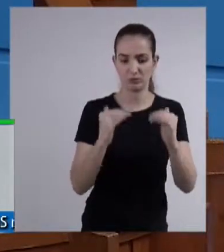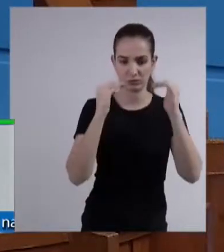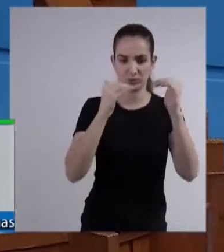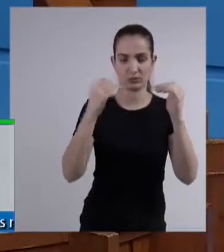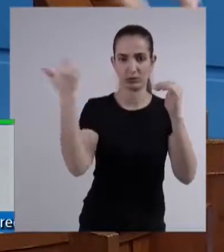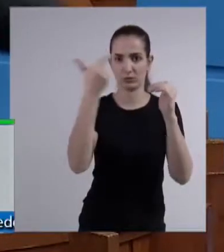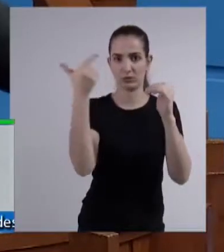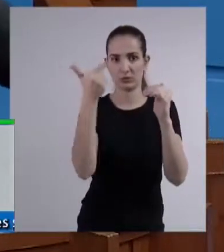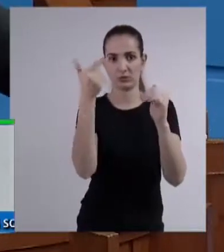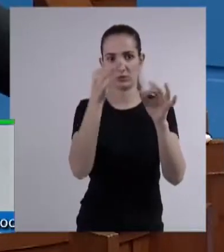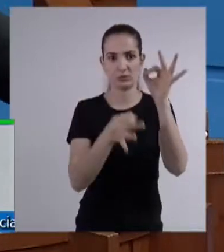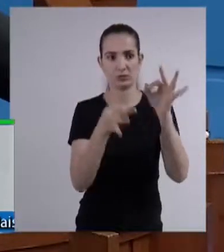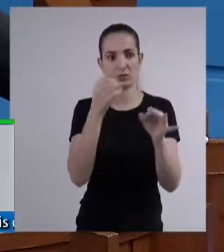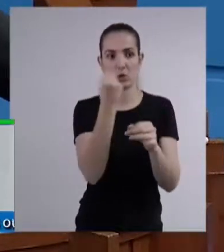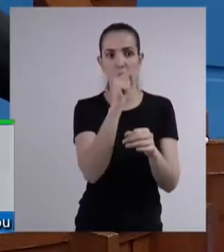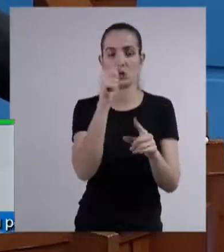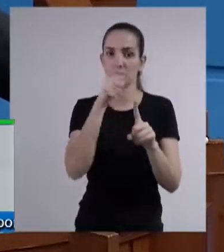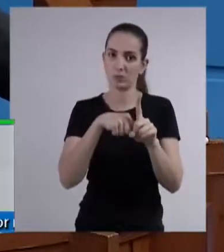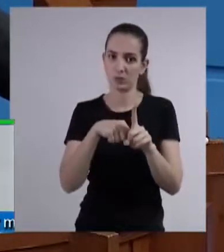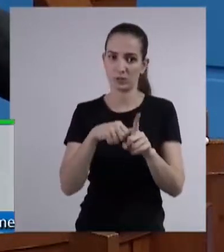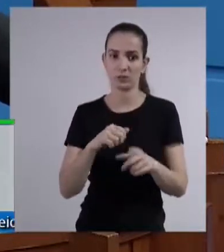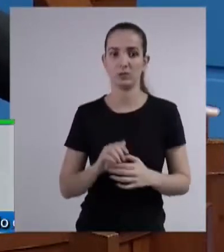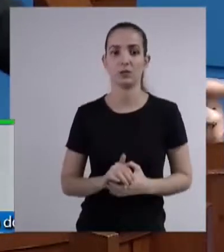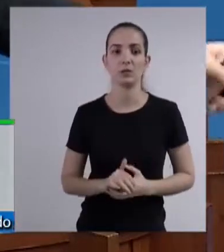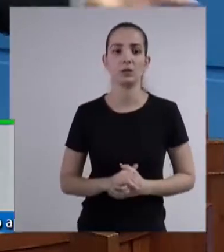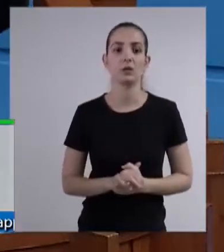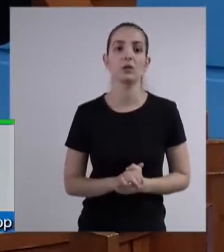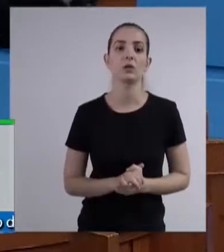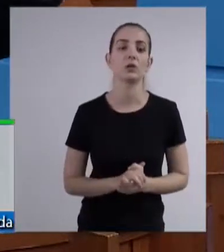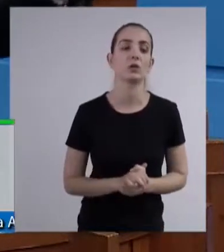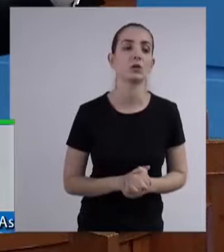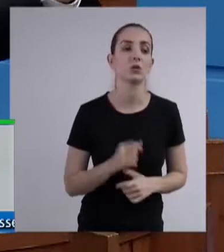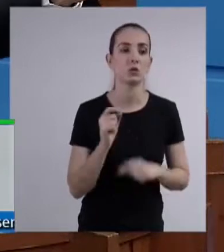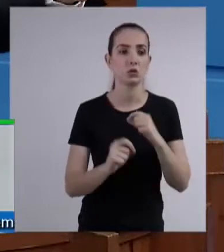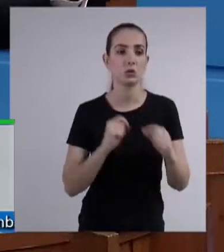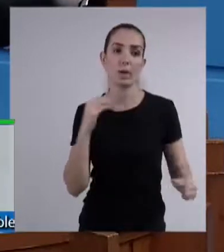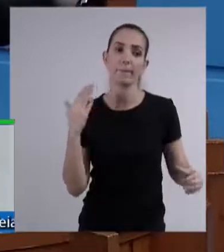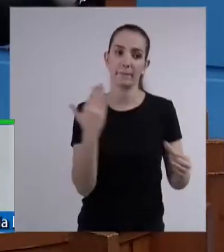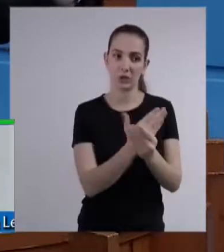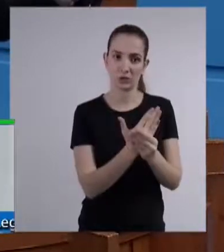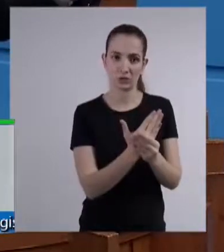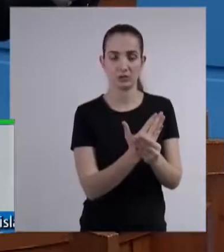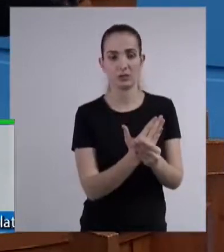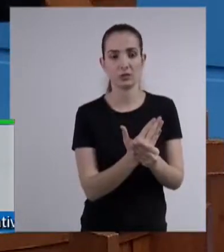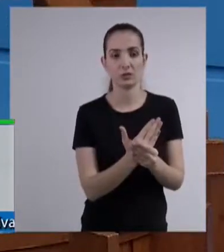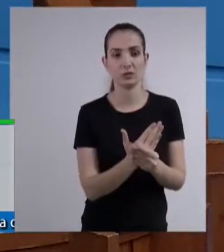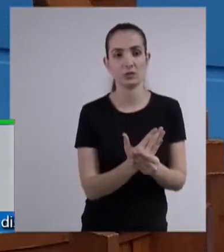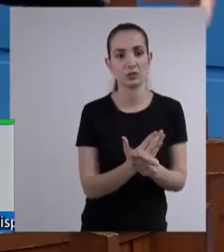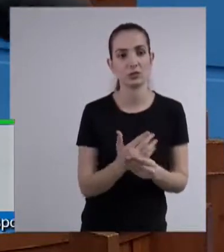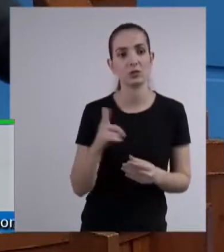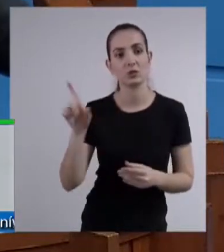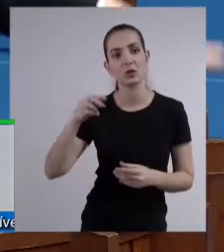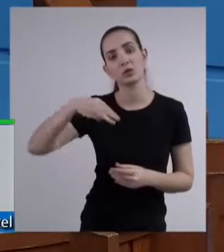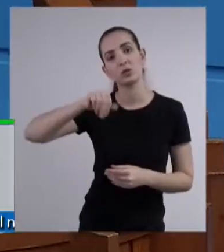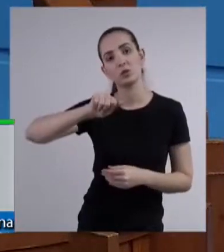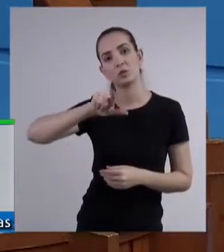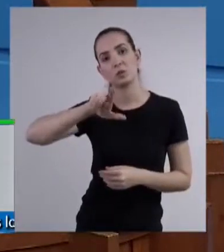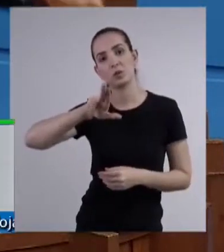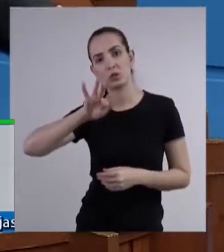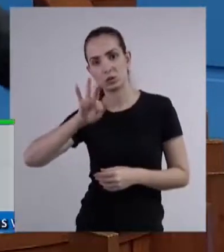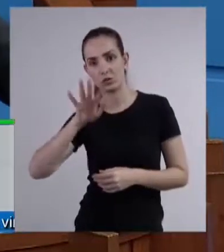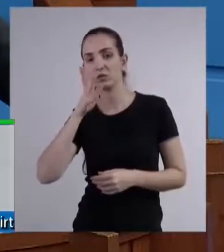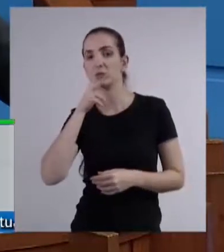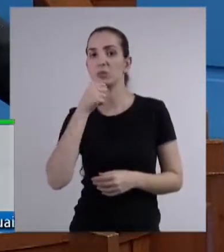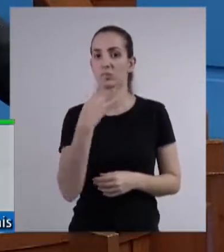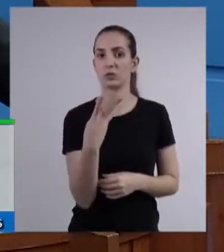julgado em 8 meses. Enquanto que os processos do Maluf, por exemplo, levaram